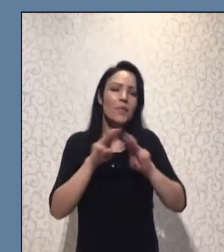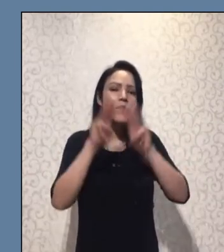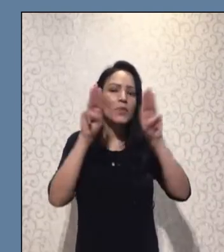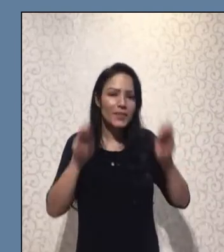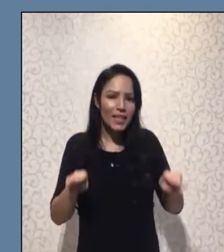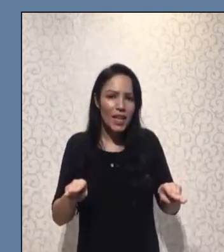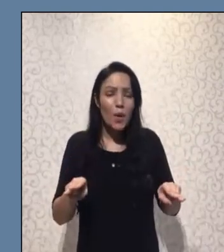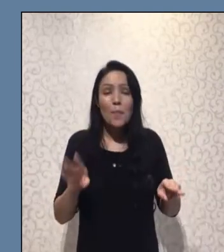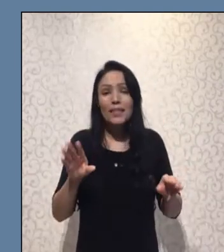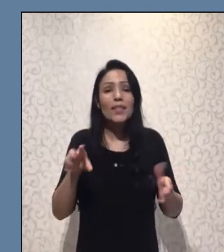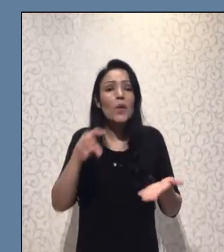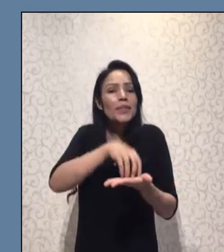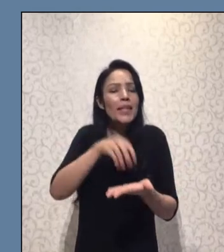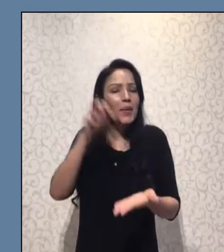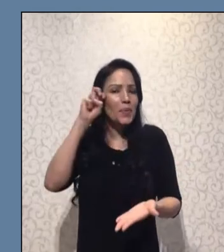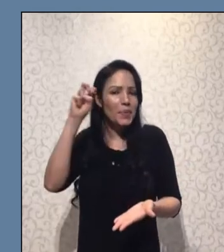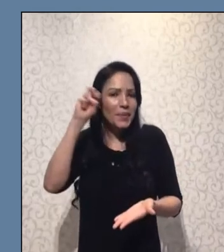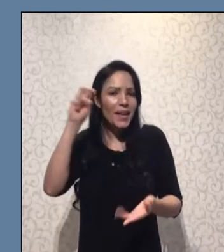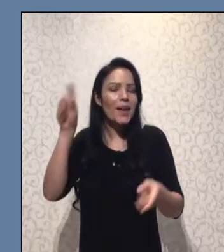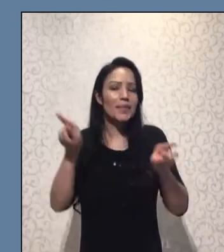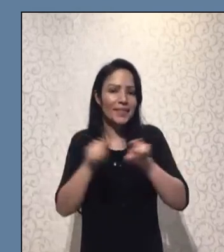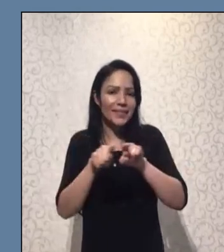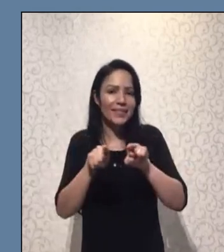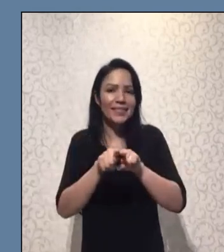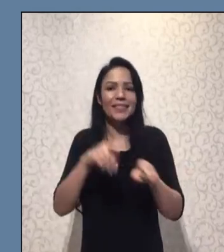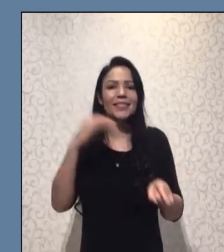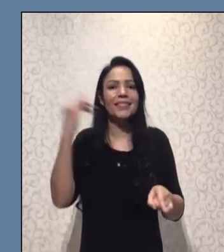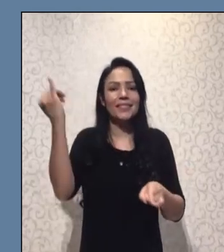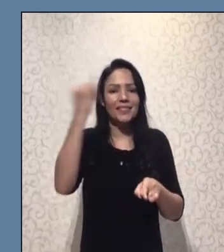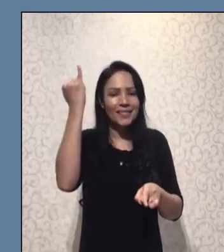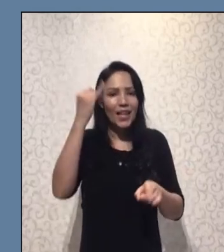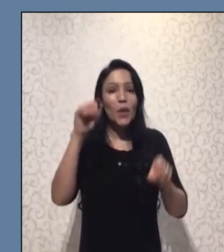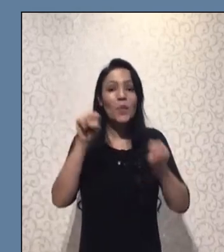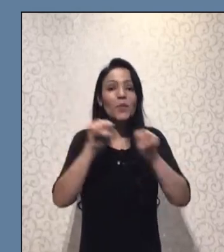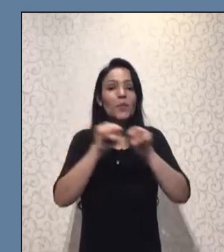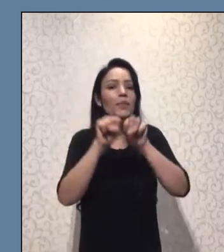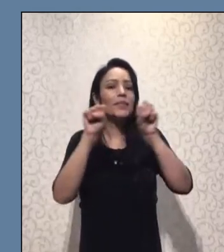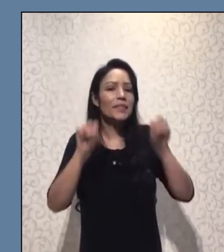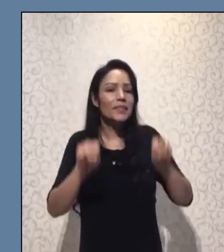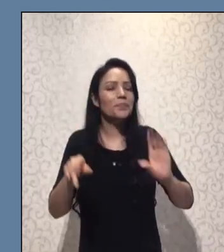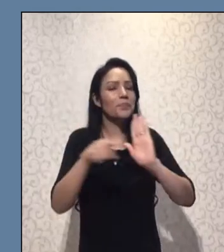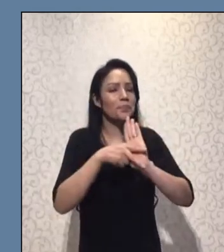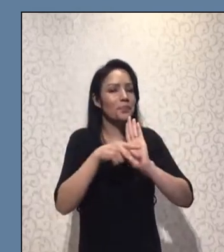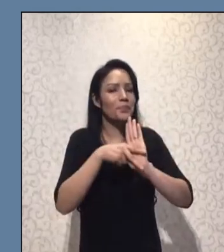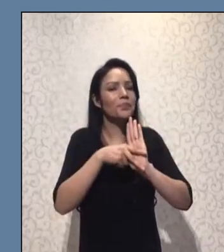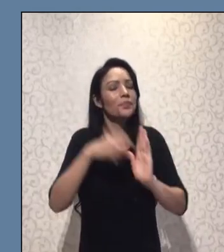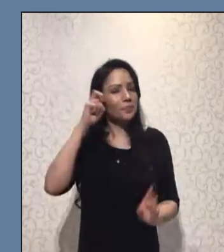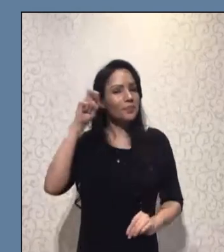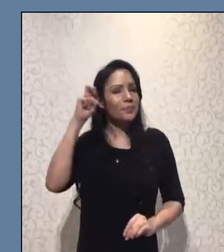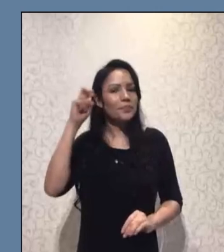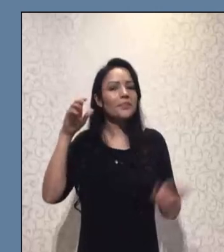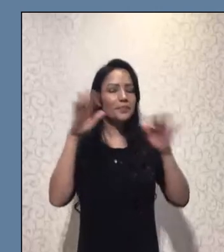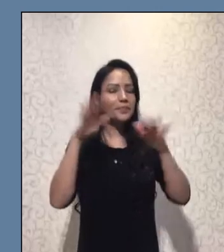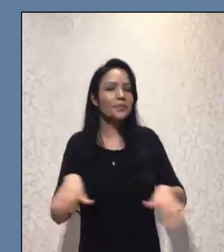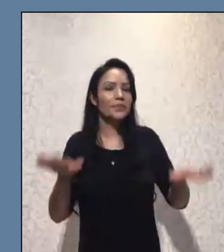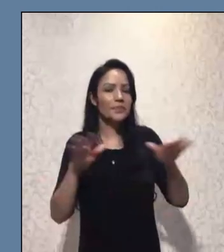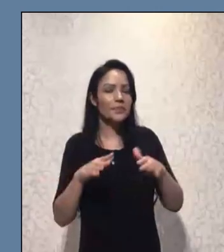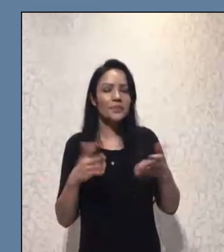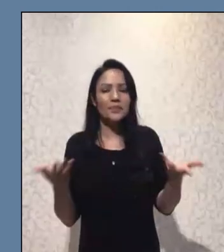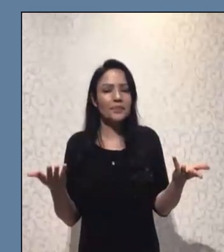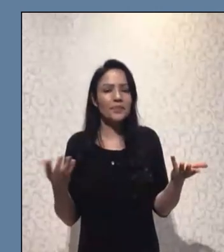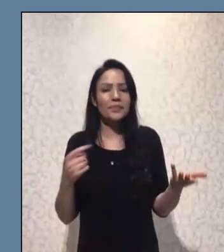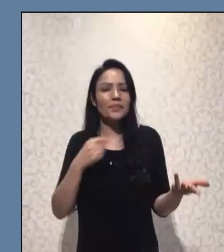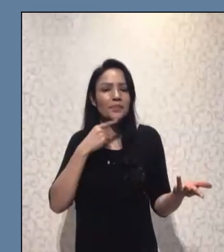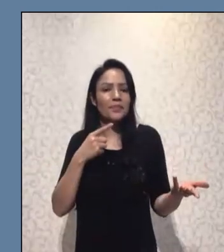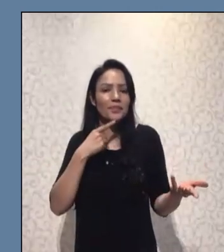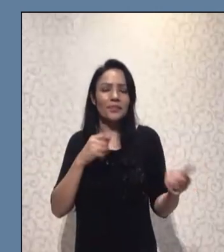culturais, né? O papel fundamental desse sistema de cultura que, infelizmente, a gente não tem como agir de outra maneira, né, Tadeu? Já te